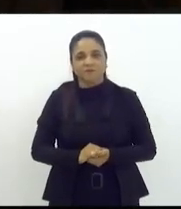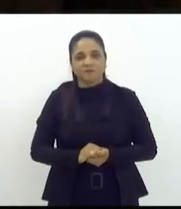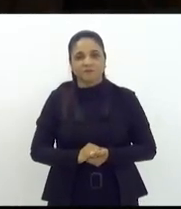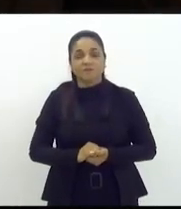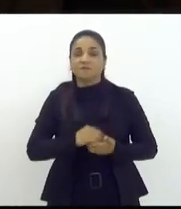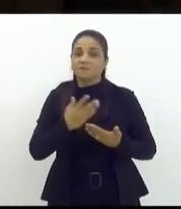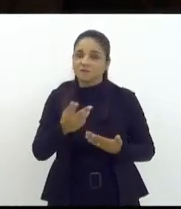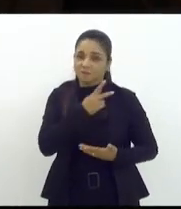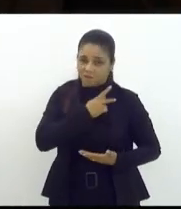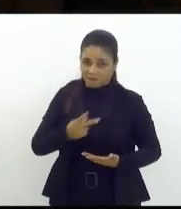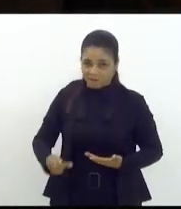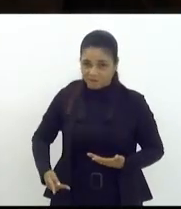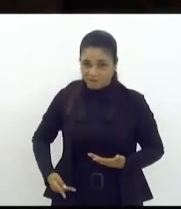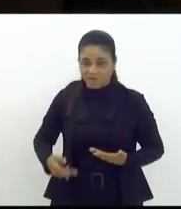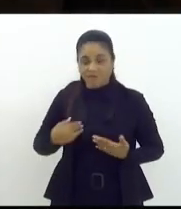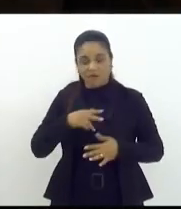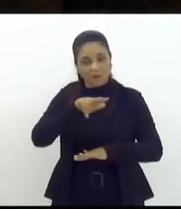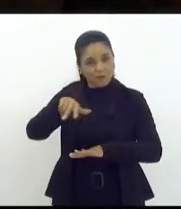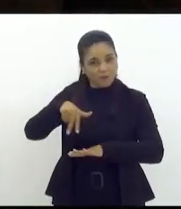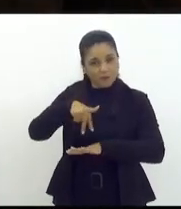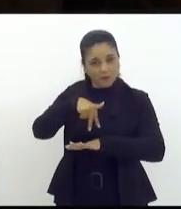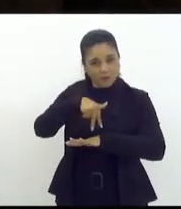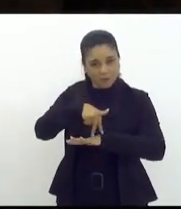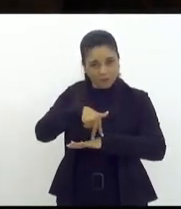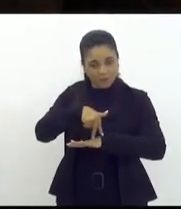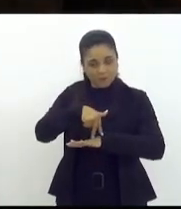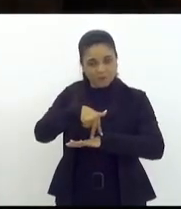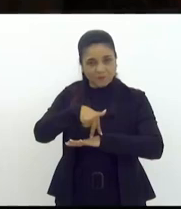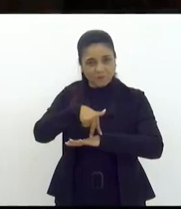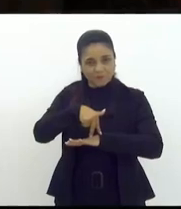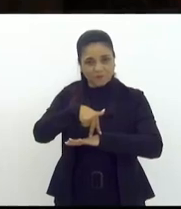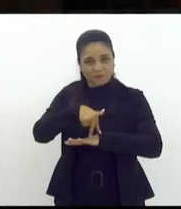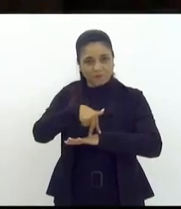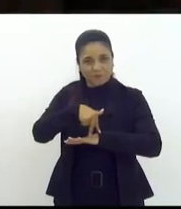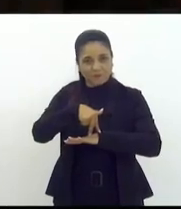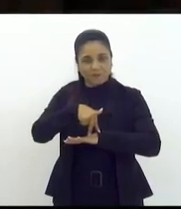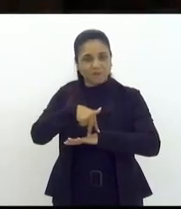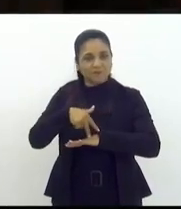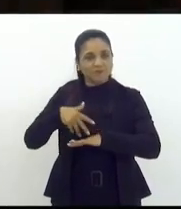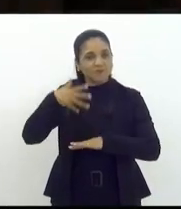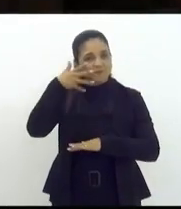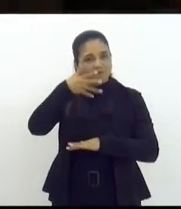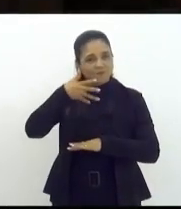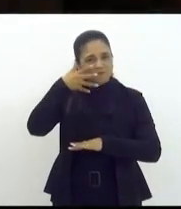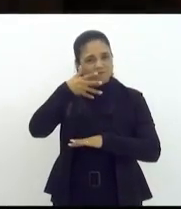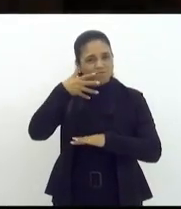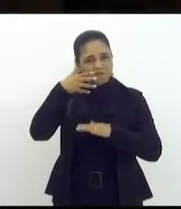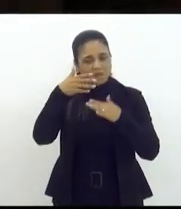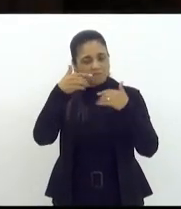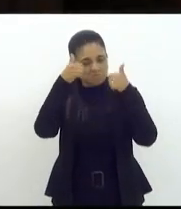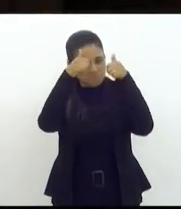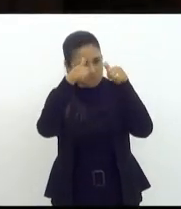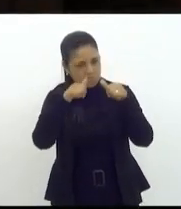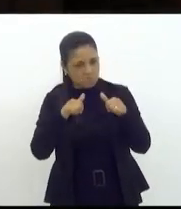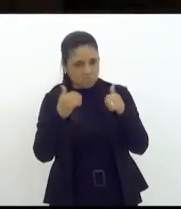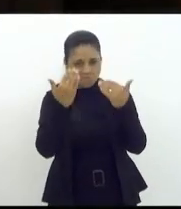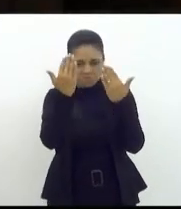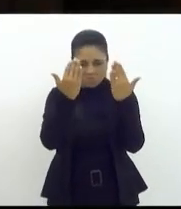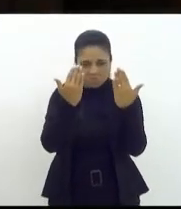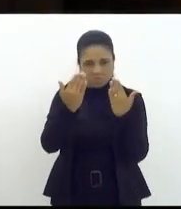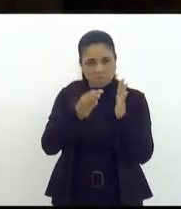senhor presidente eu venho aqui sistematicamente fazendo uma análise crítica